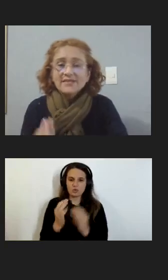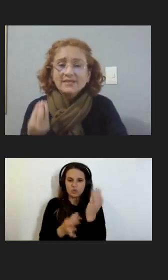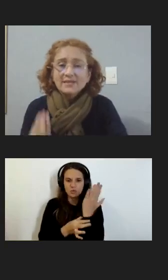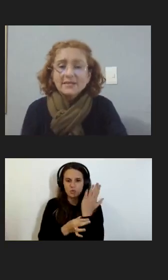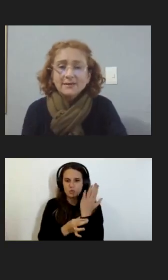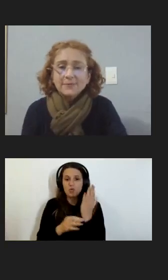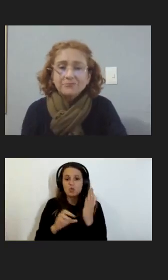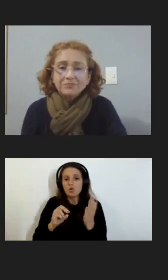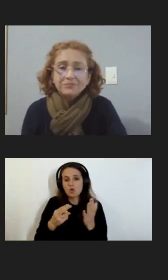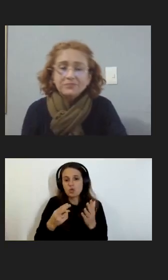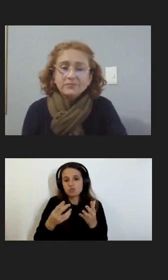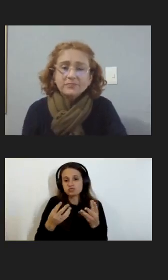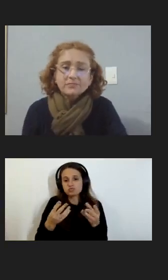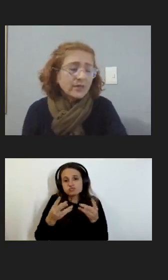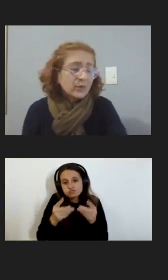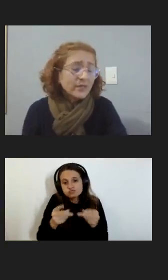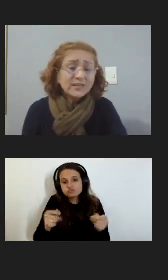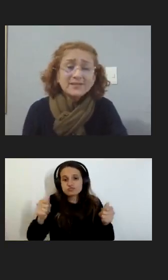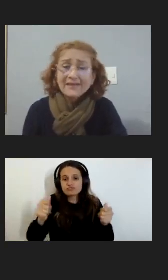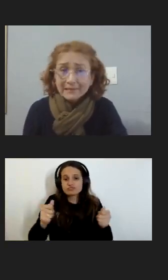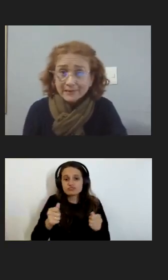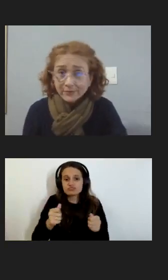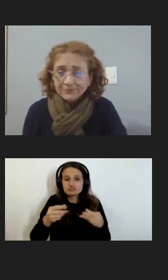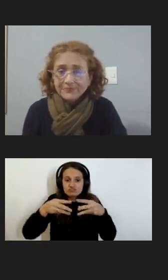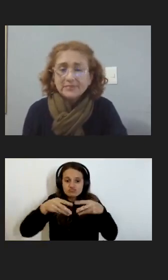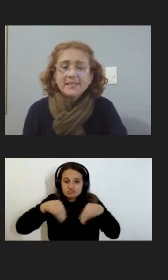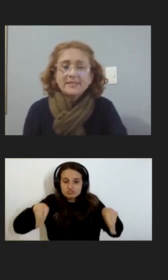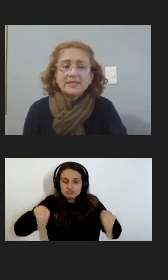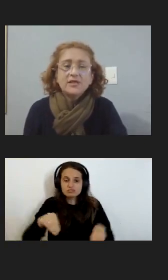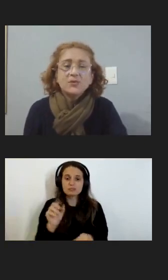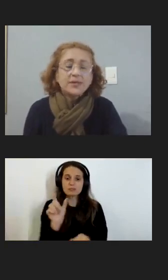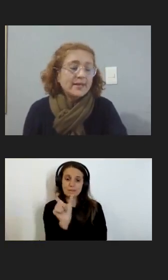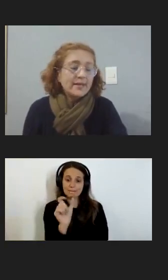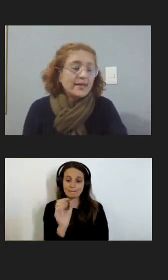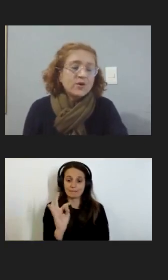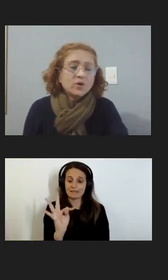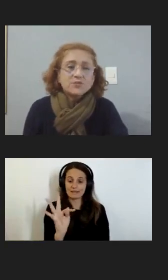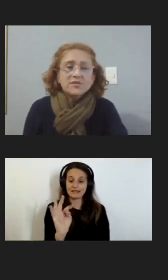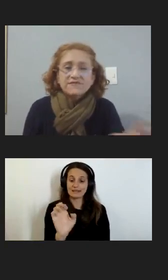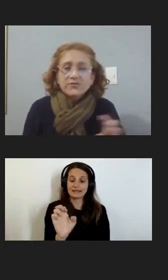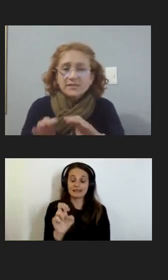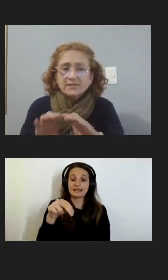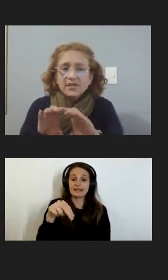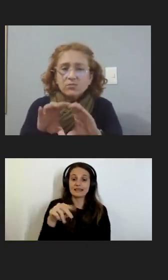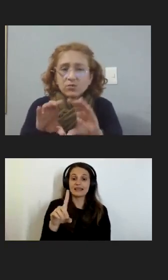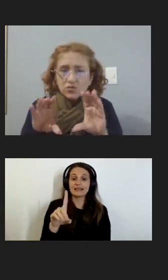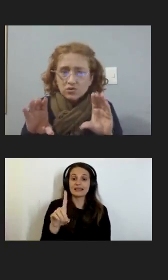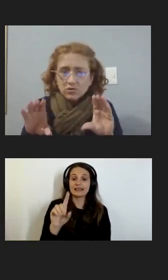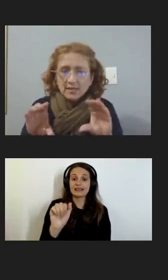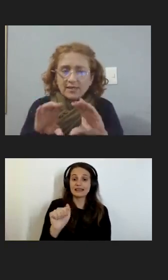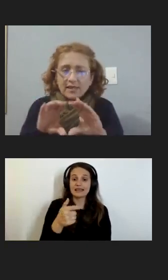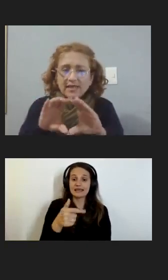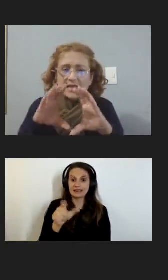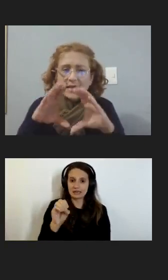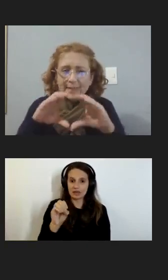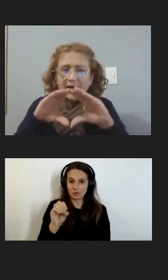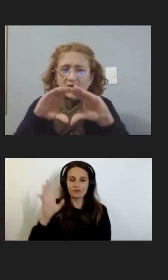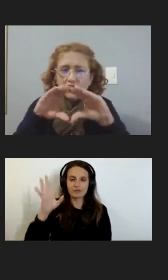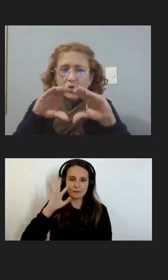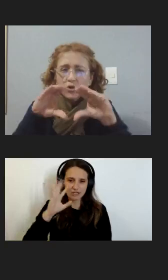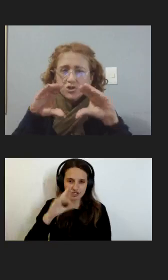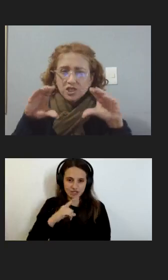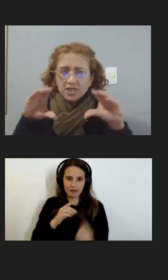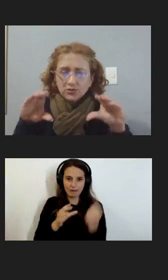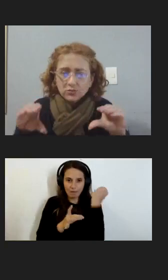degeneração nesse tendão. O que é o tendão? Tendão é como se fosse, tem um músculo, né? Tem aquela